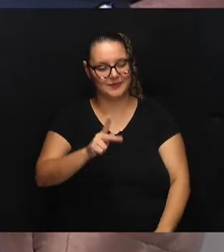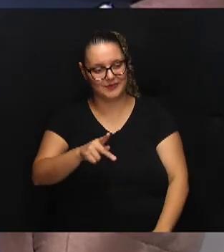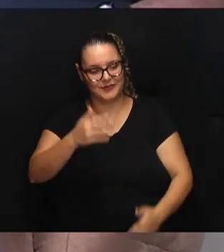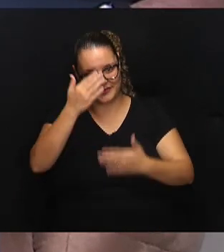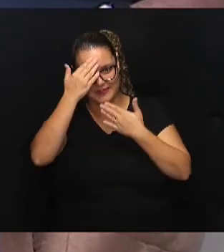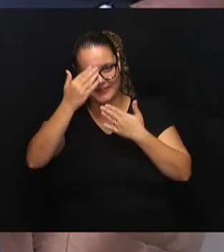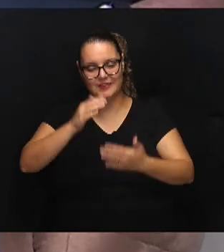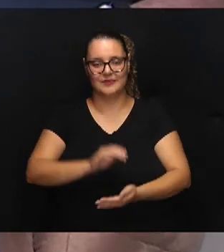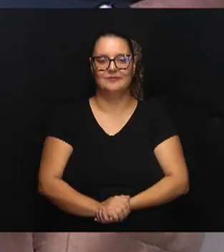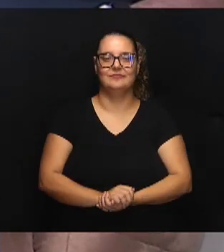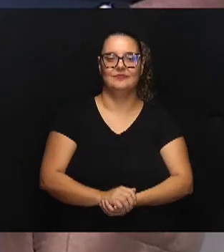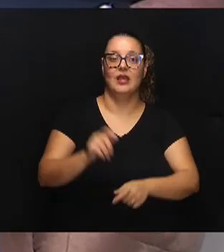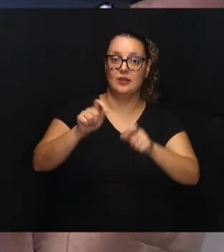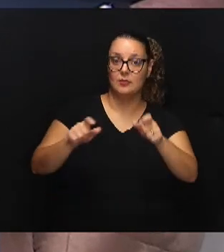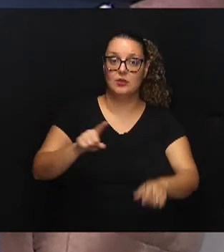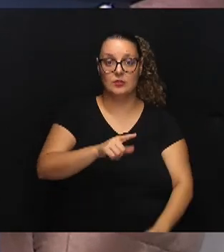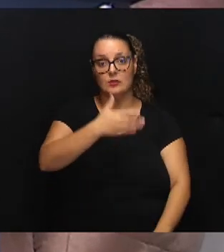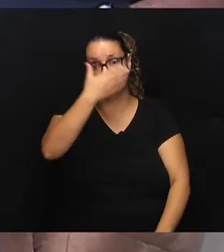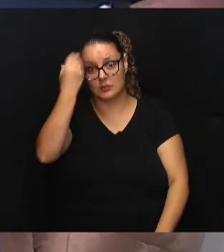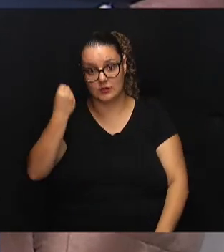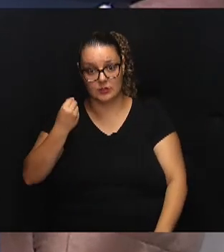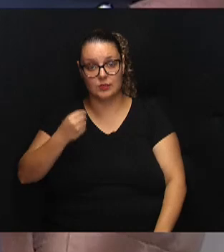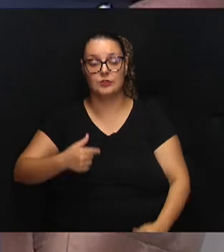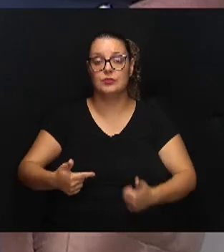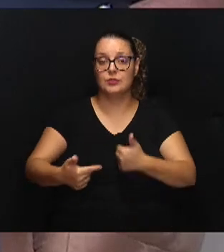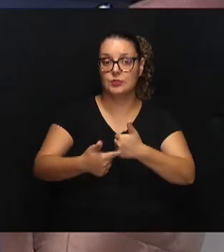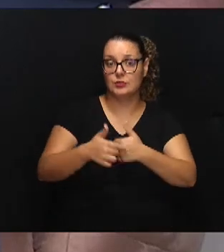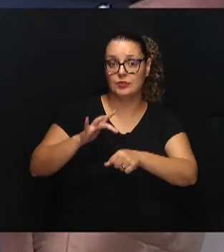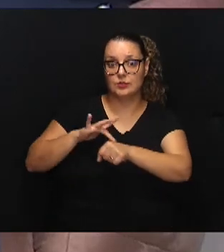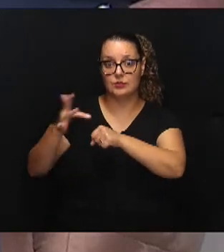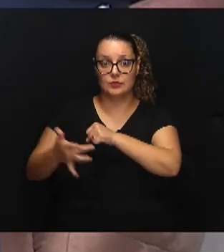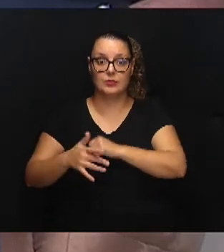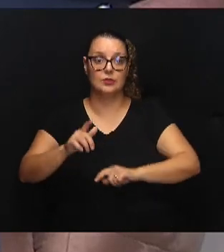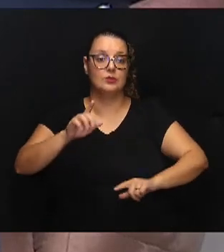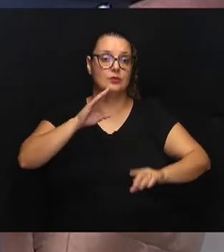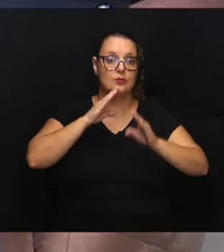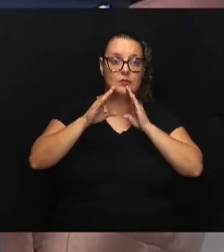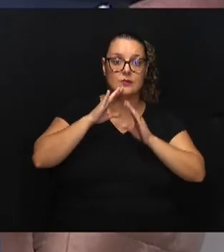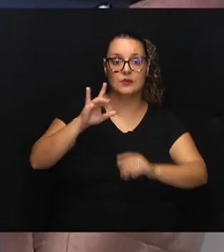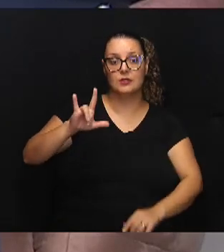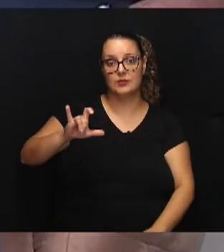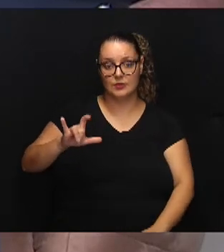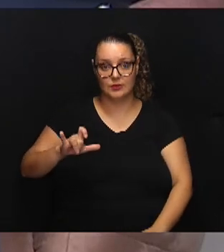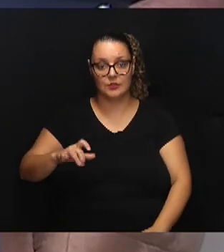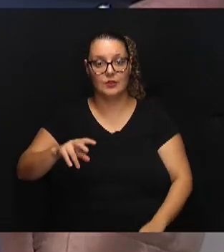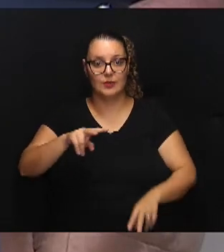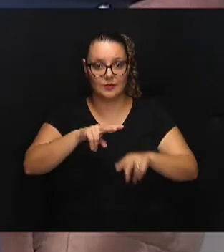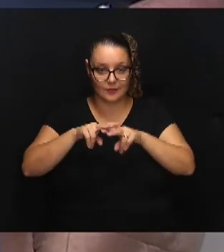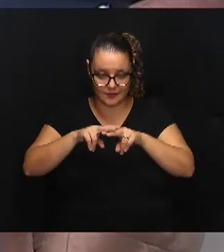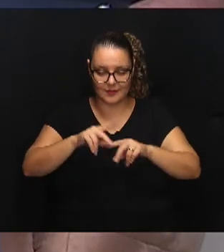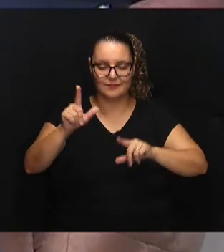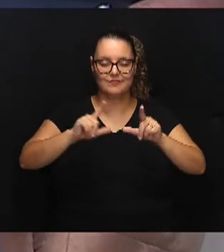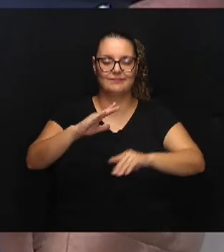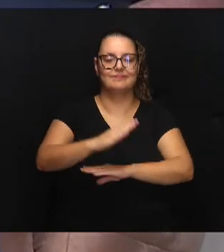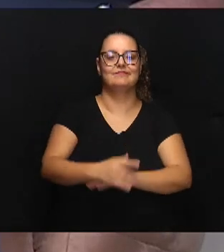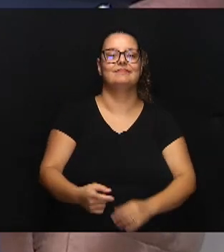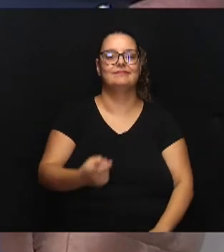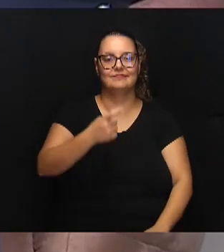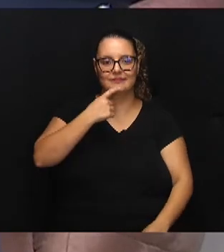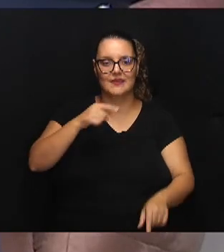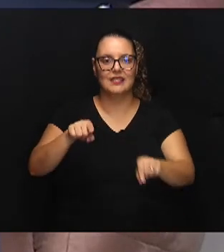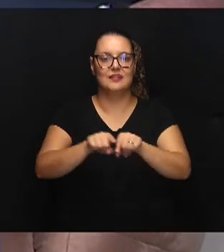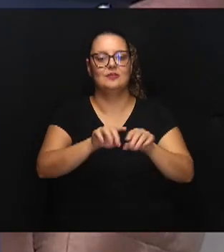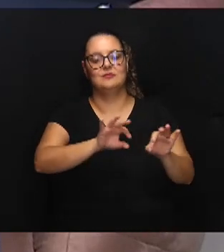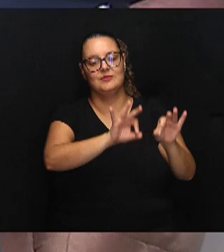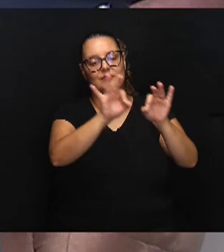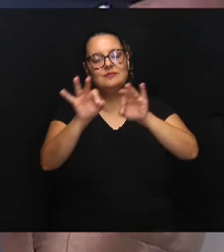obrigado. E pessoal, ó, não se esqueça de curtir as redes sociais no Facebook e no Instagram, TV Câmara Campinas, e também de acompanhar